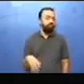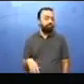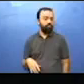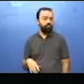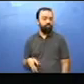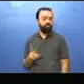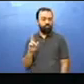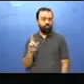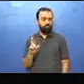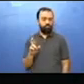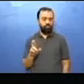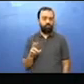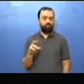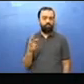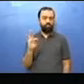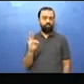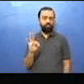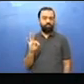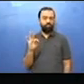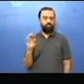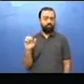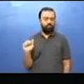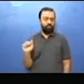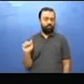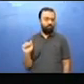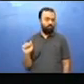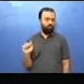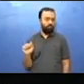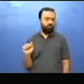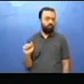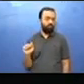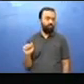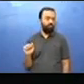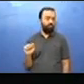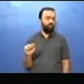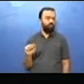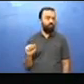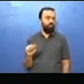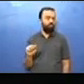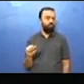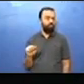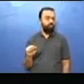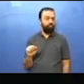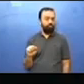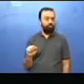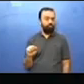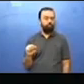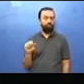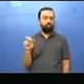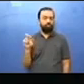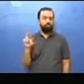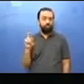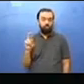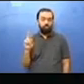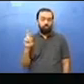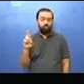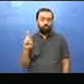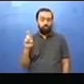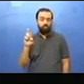letra R. Tar, tá. T com A novamente, olha, a gente repetiu. Tar, tá,